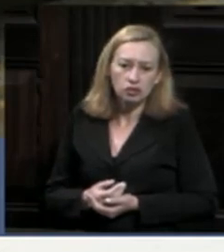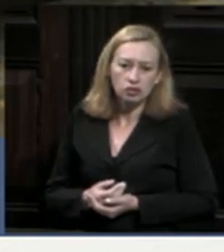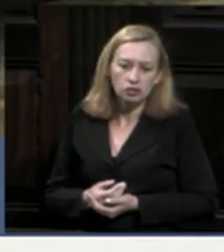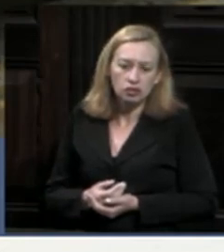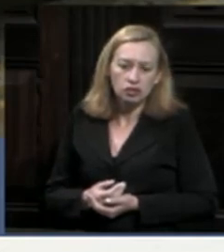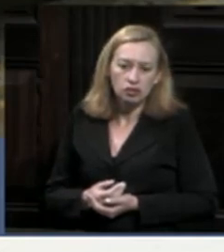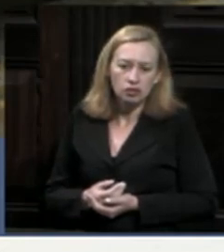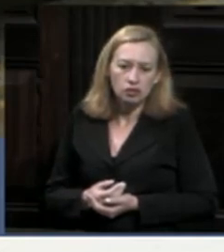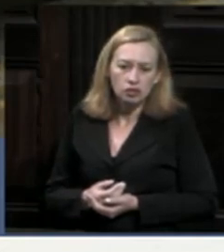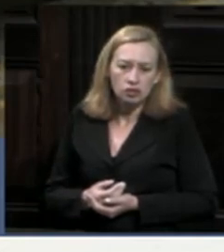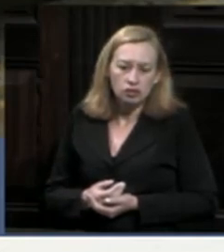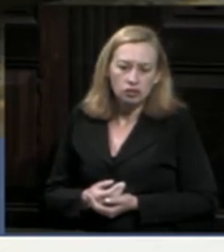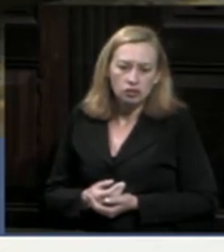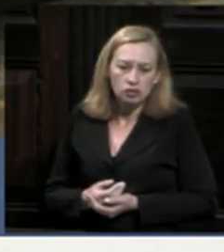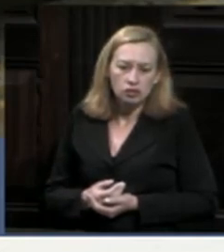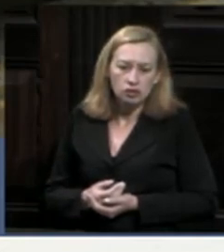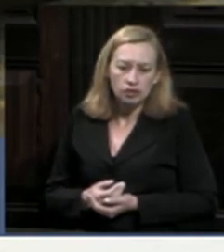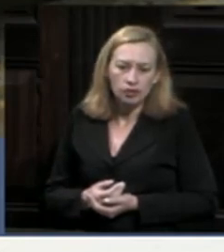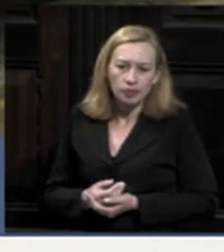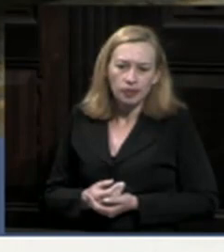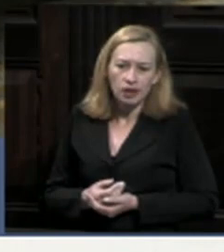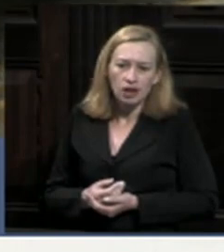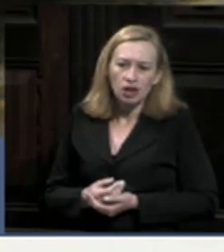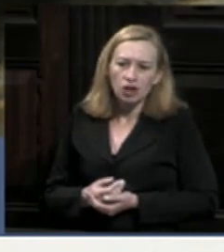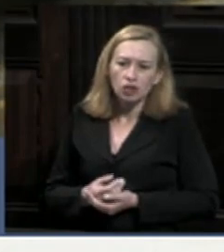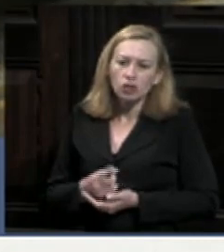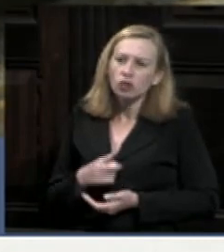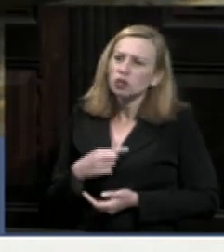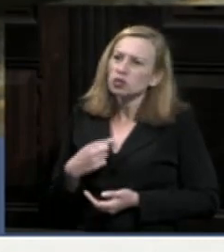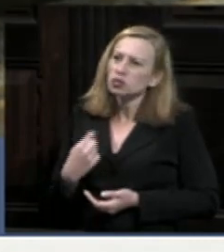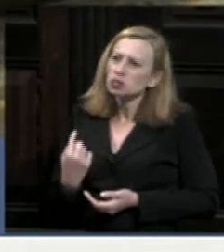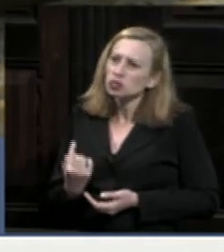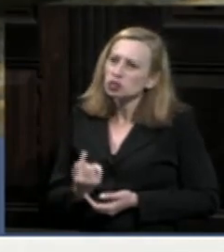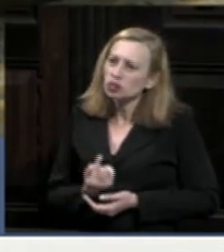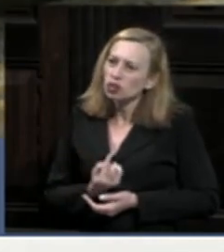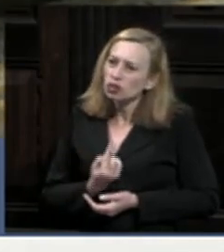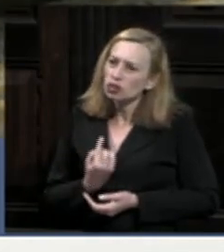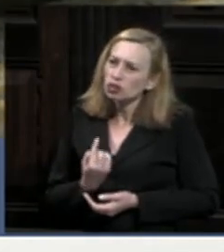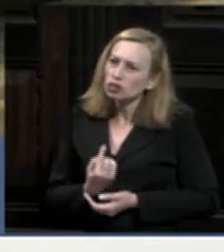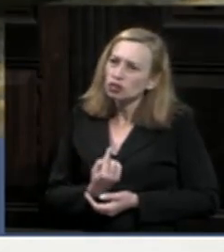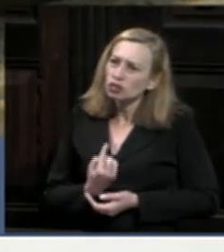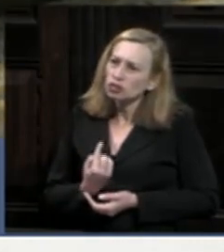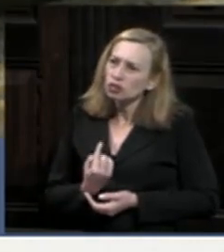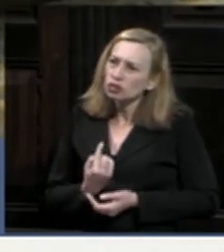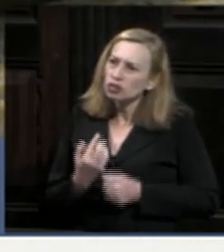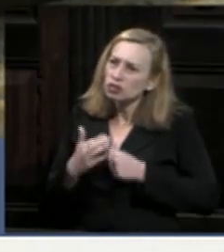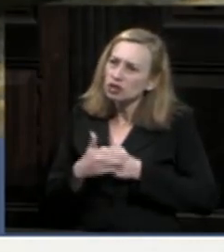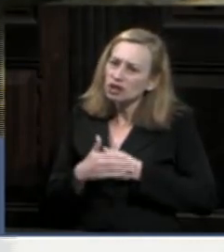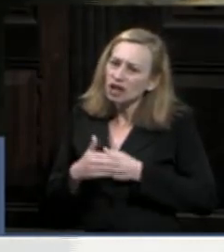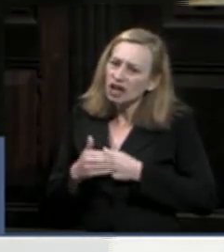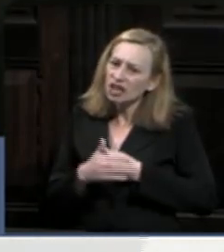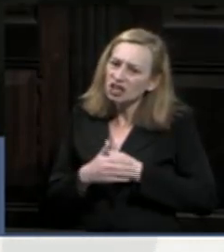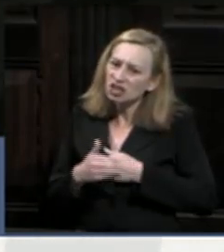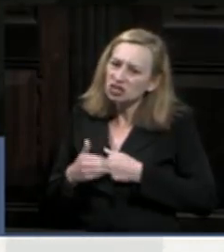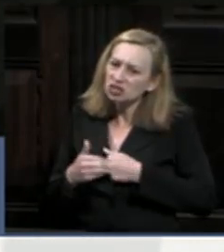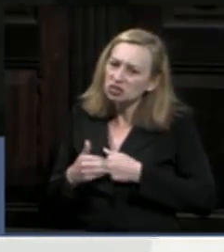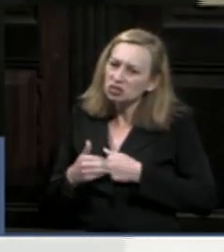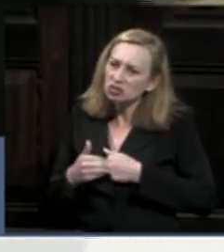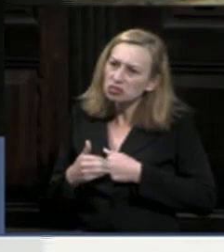quer dizer que uma nossa solidariedade humana é seletiva